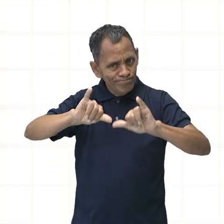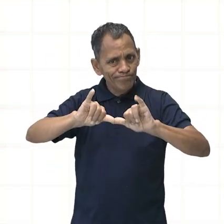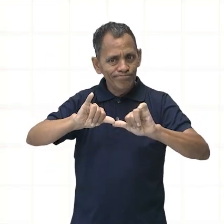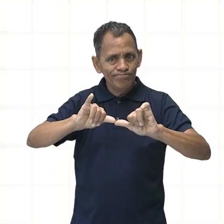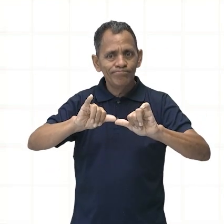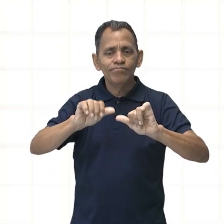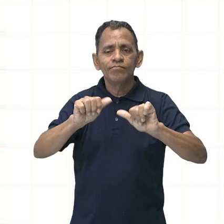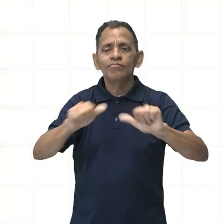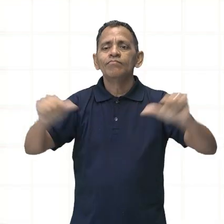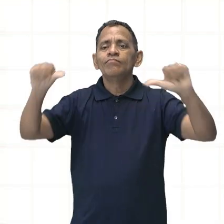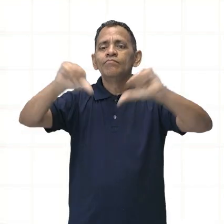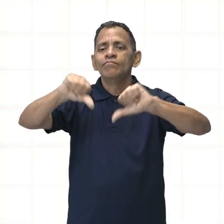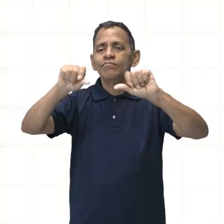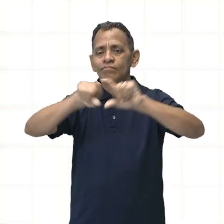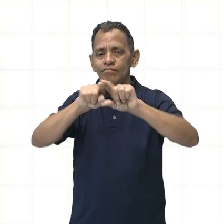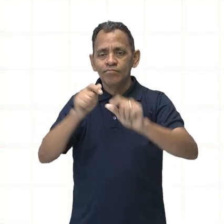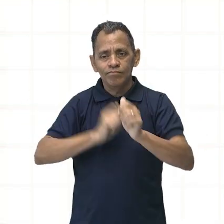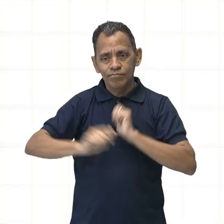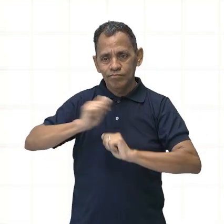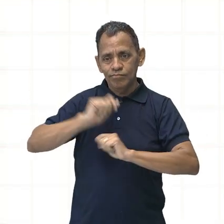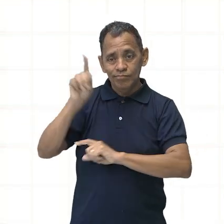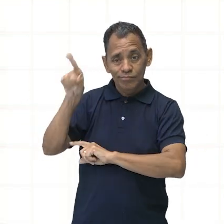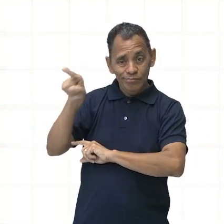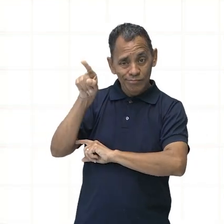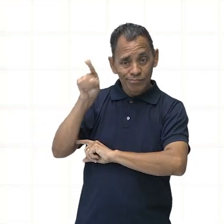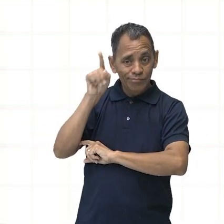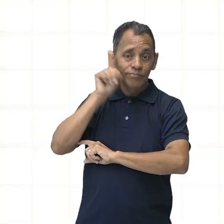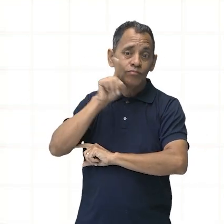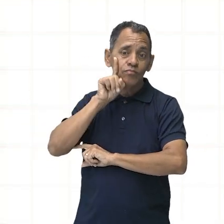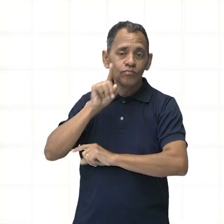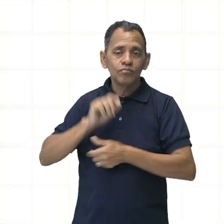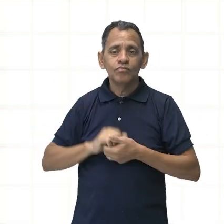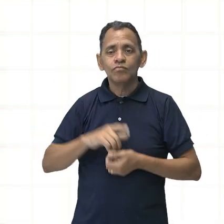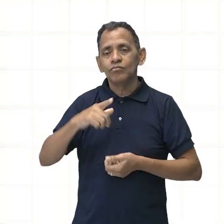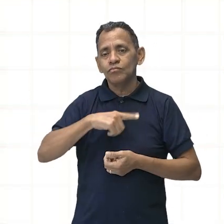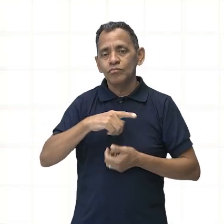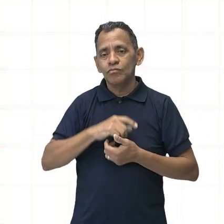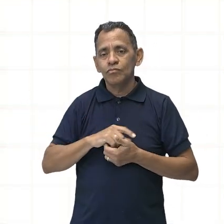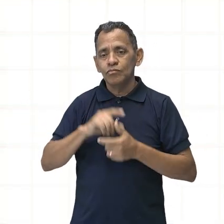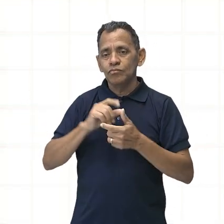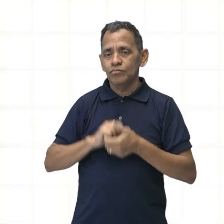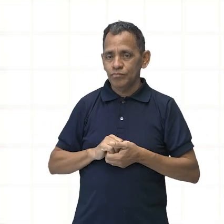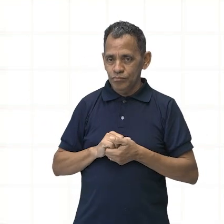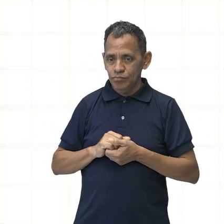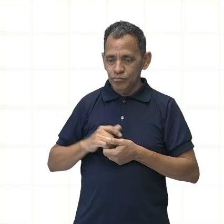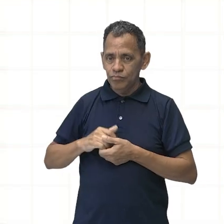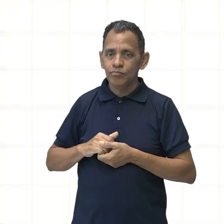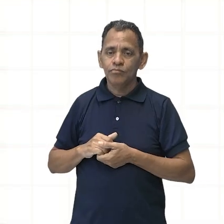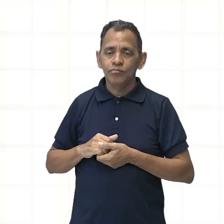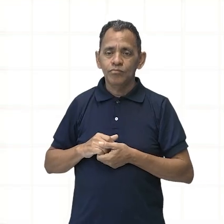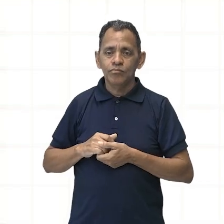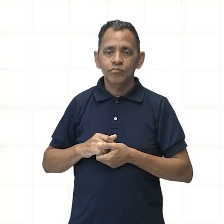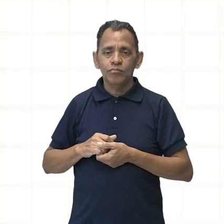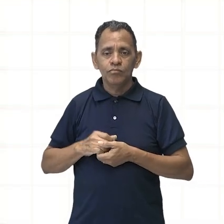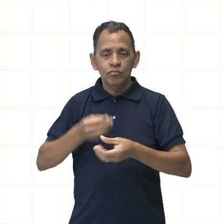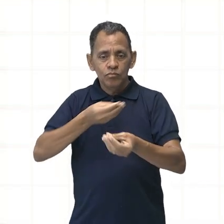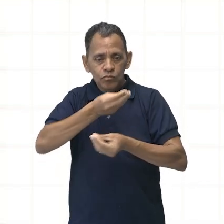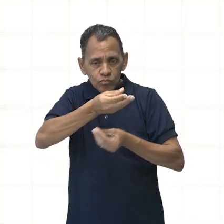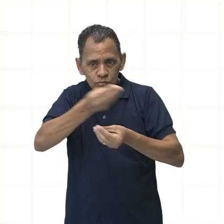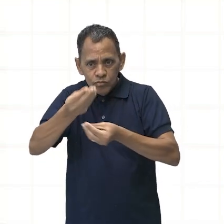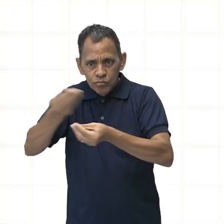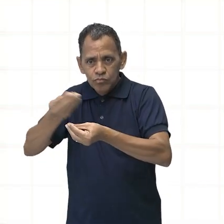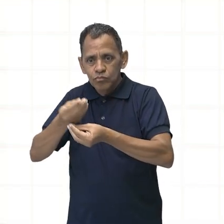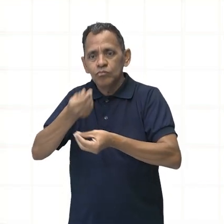Unidos, né? Essa crise econômica levou ali a uma menor circulação de dinheiro. As pessoas estavam com menos dinheiro